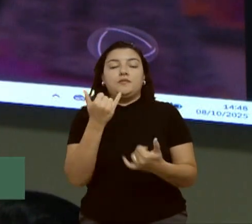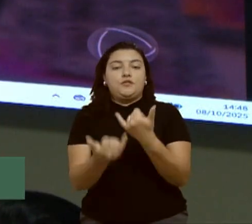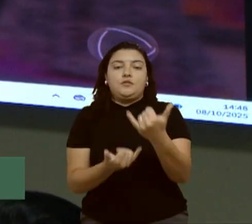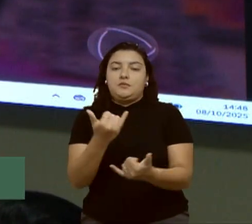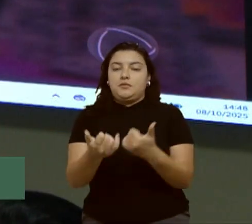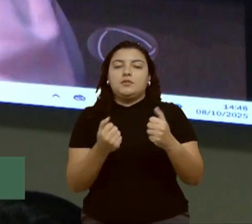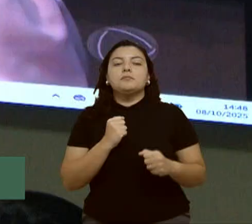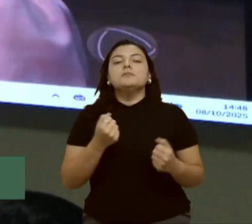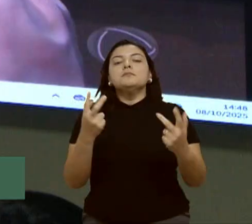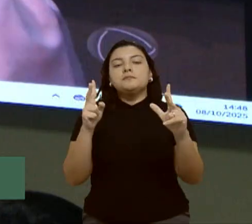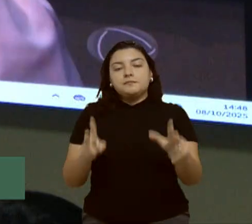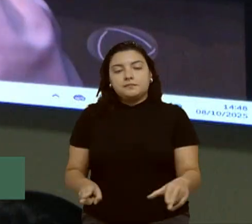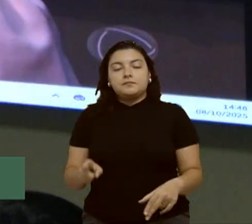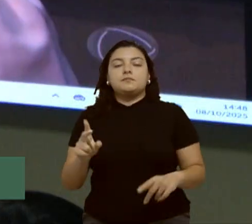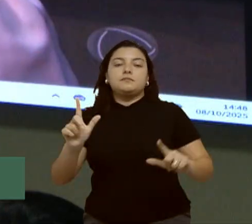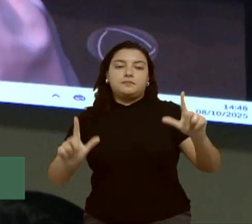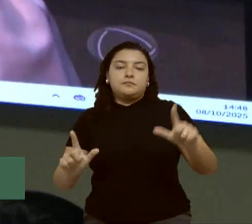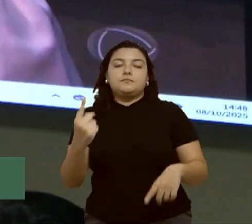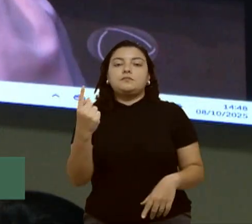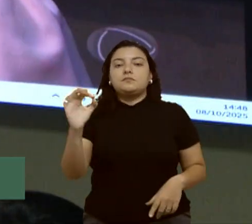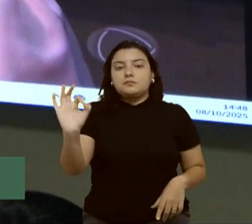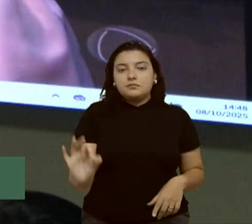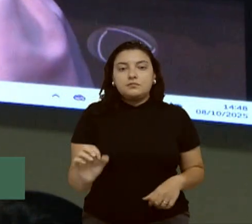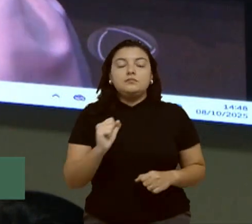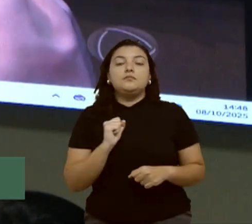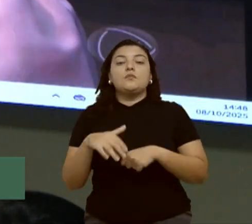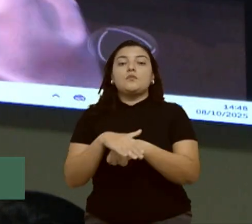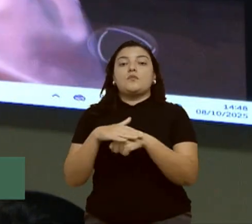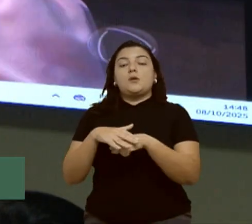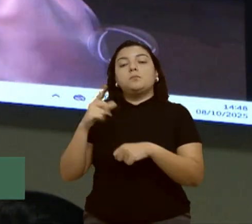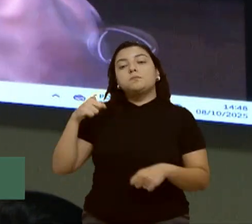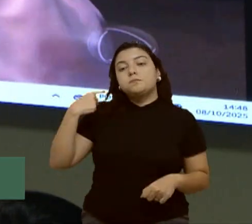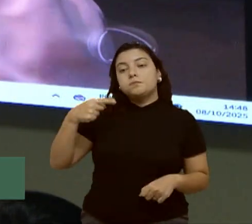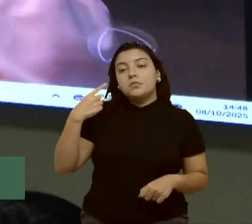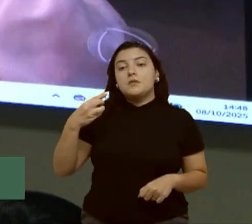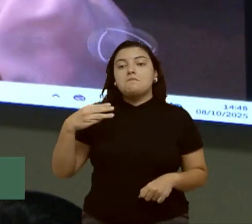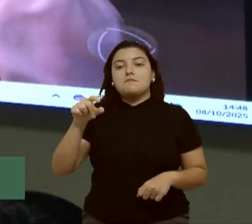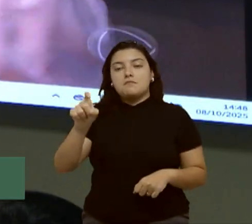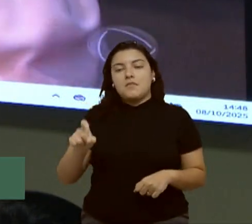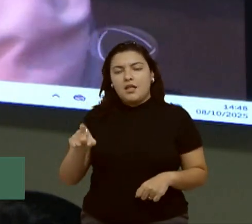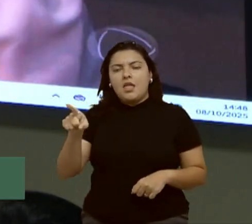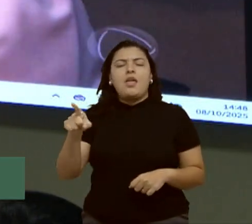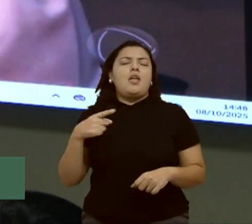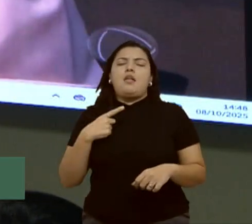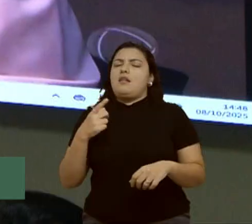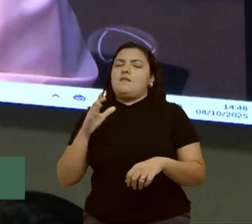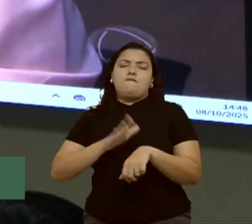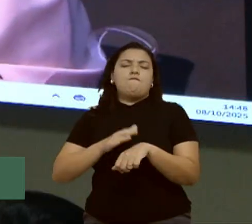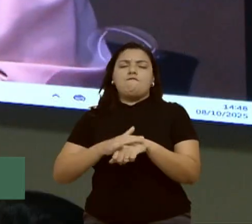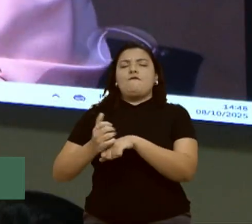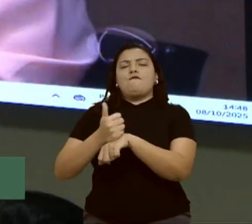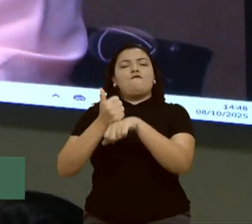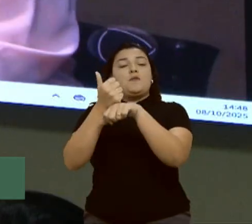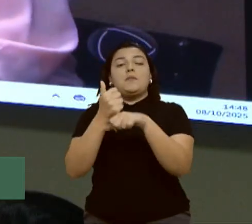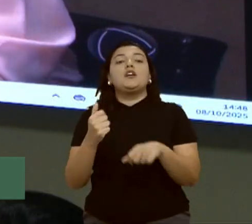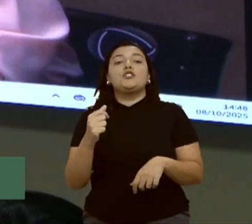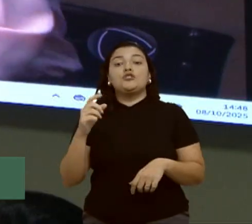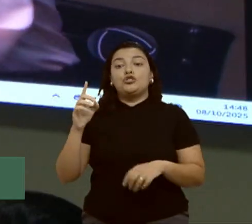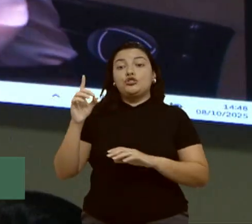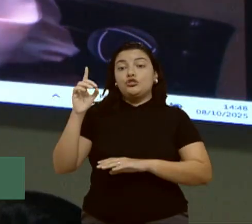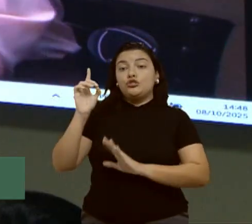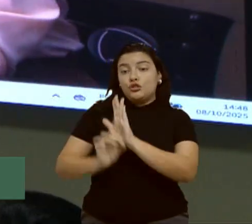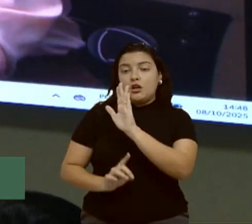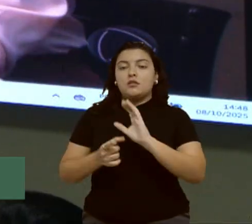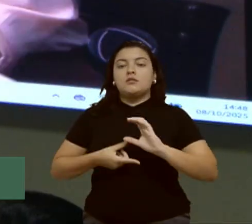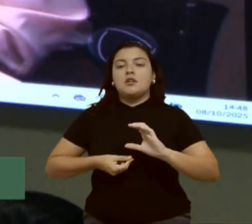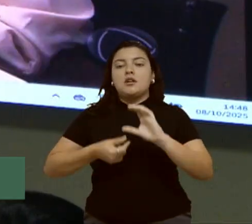como a televisão. Eu vou conversar agora com o advogado Max Kolbe, ele é especialista em direito do consumidor. Doutor,